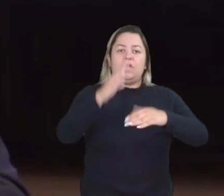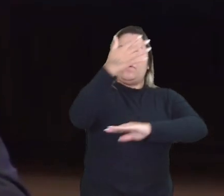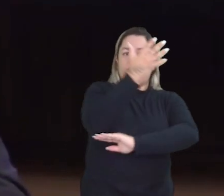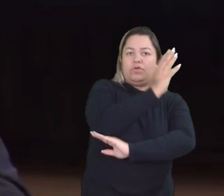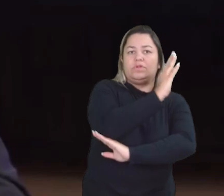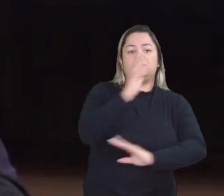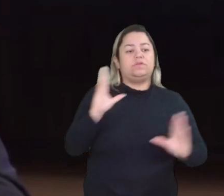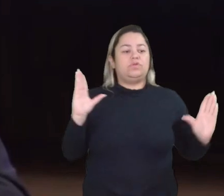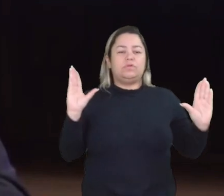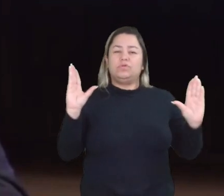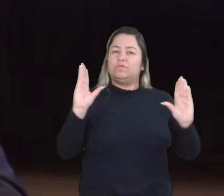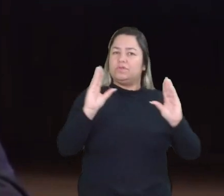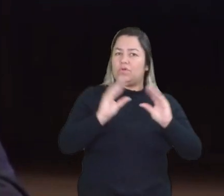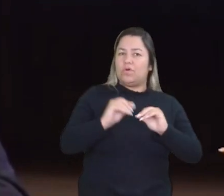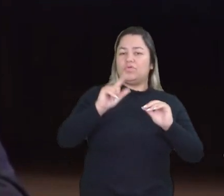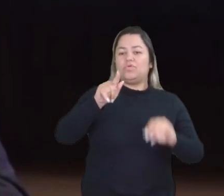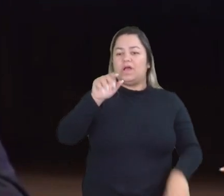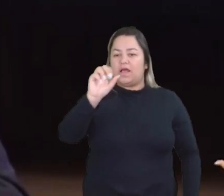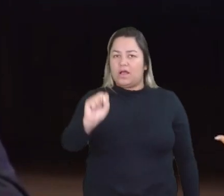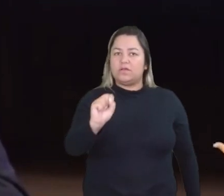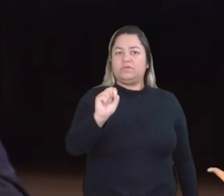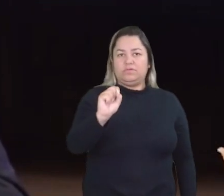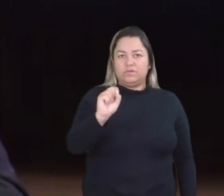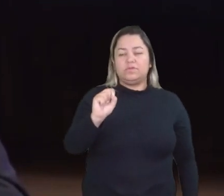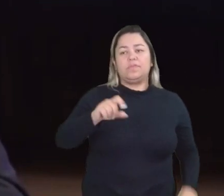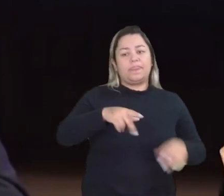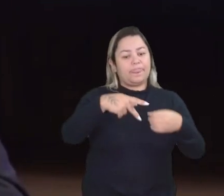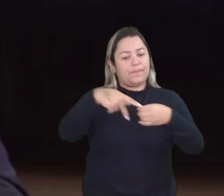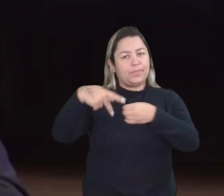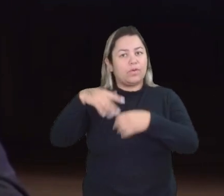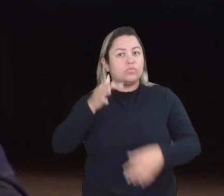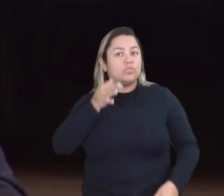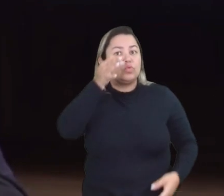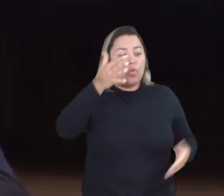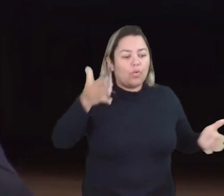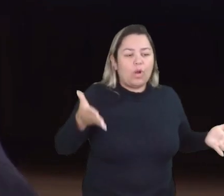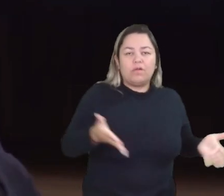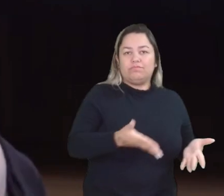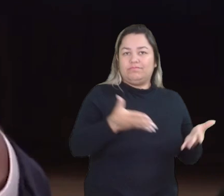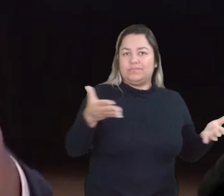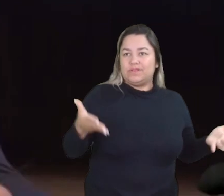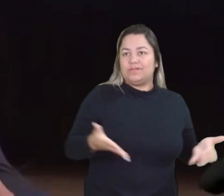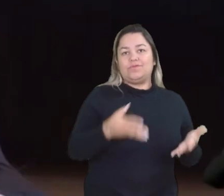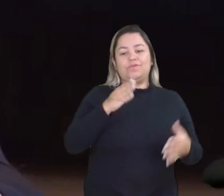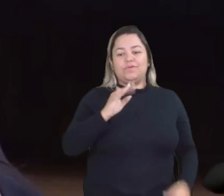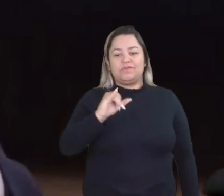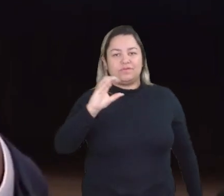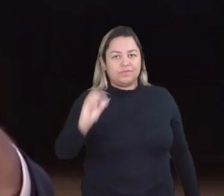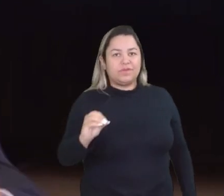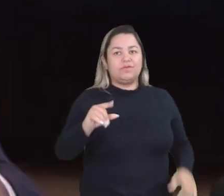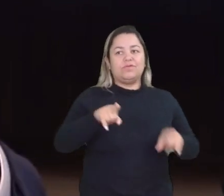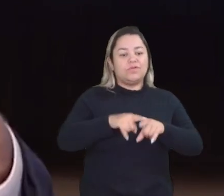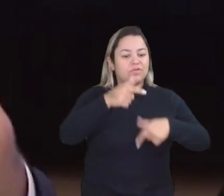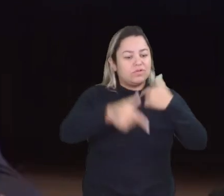quiser diminuir emissão de carbonos. O combustível do futuro, que estimula muito a produção dos biocombustíveis,